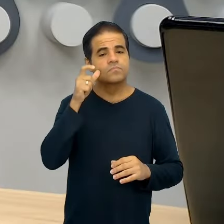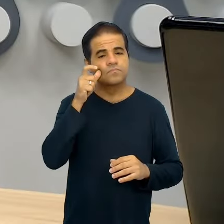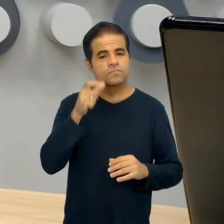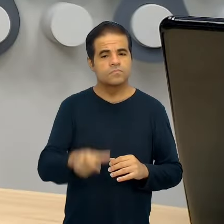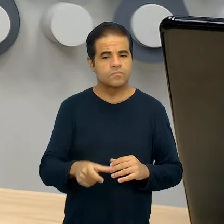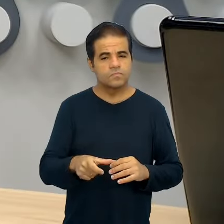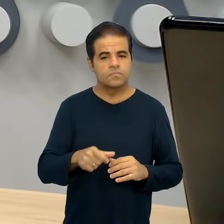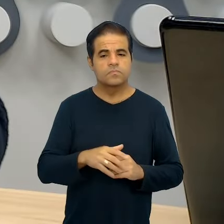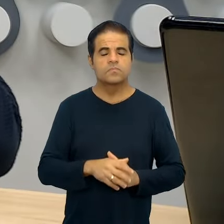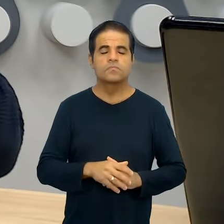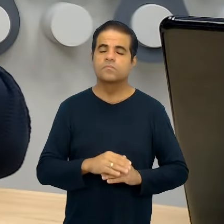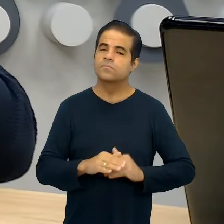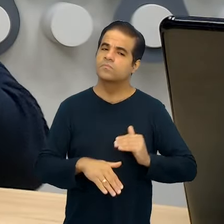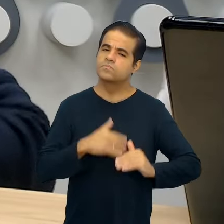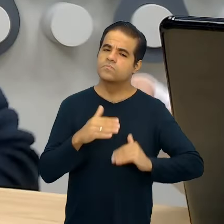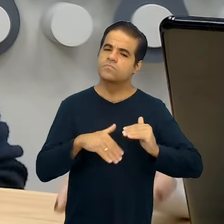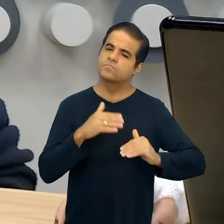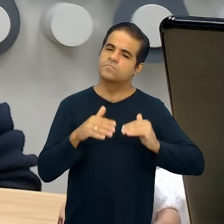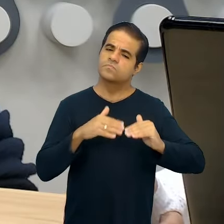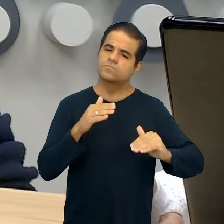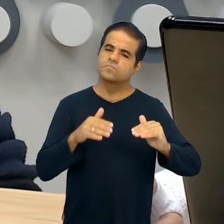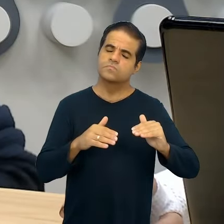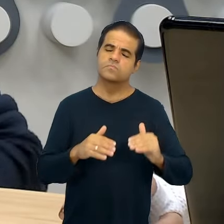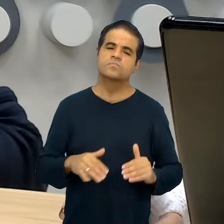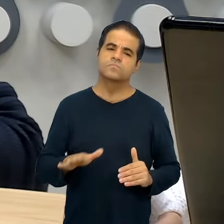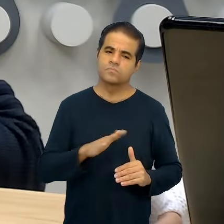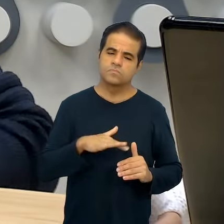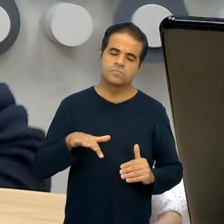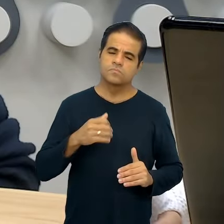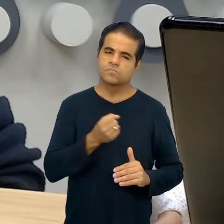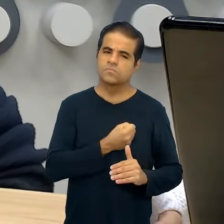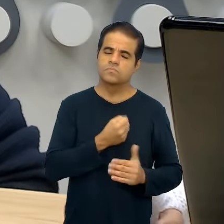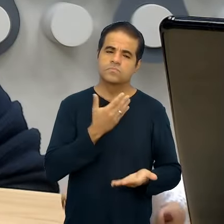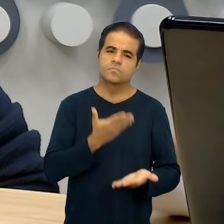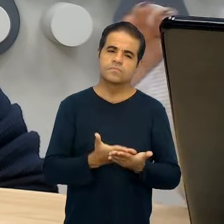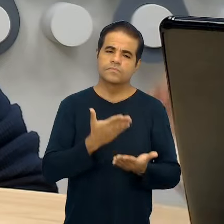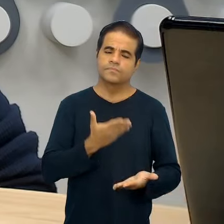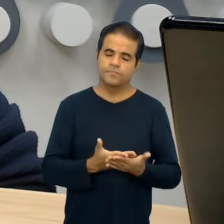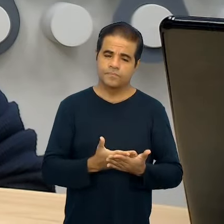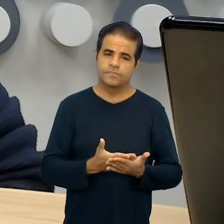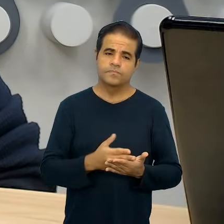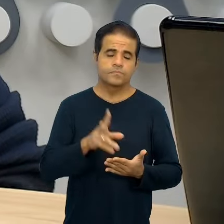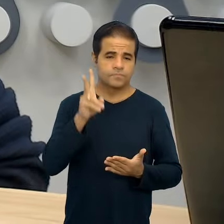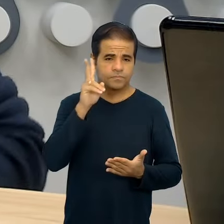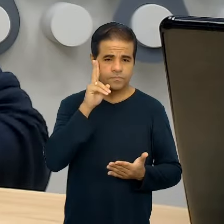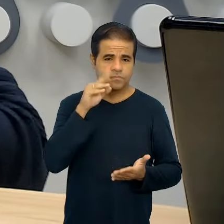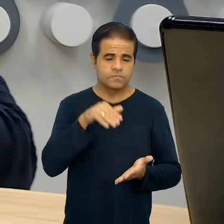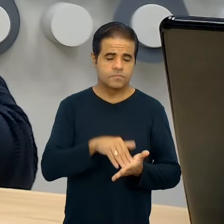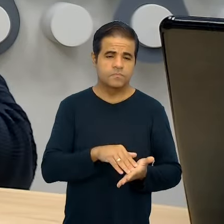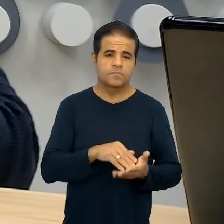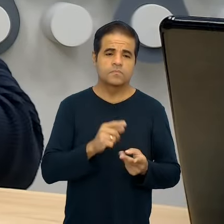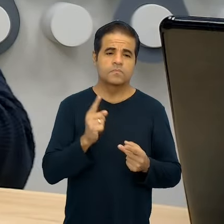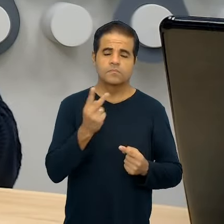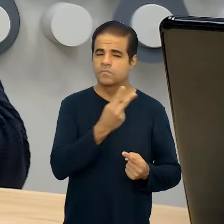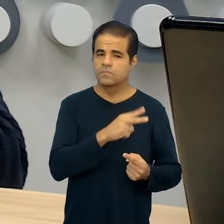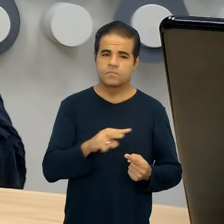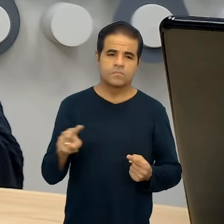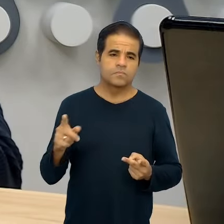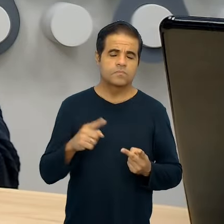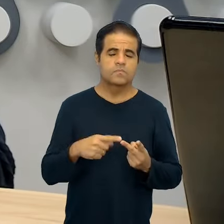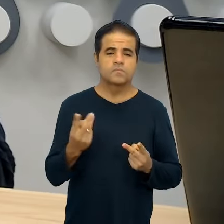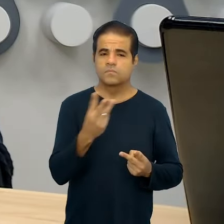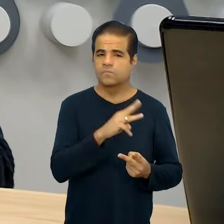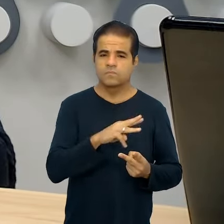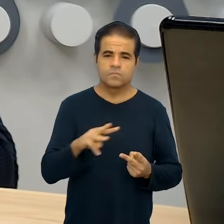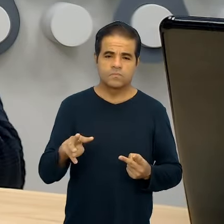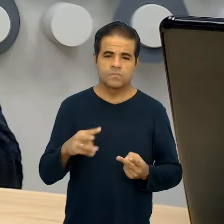né? E no desenvolvimento, onde haverá aí um número de aulas dobrado, né? Que é a segunda e a terceira semana seriam 4